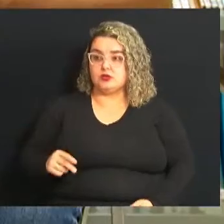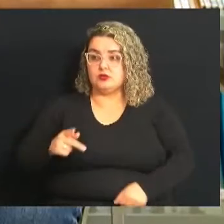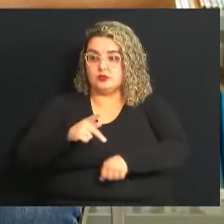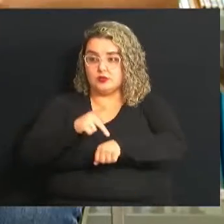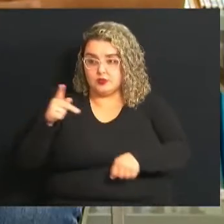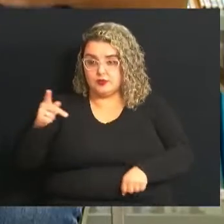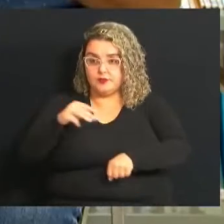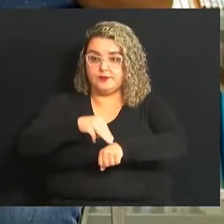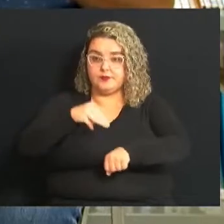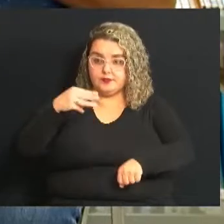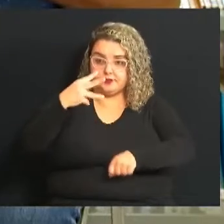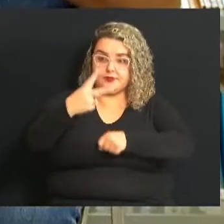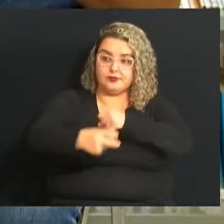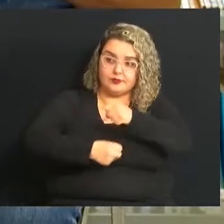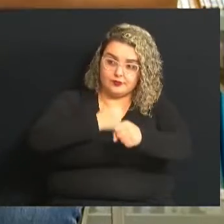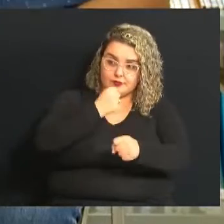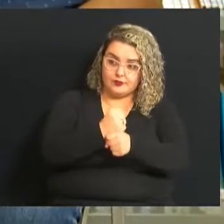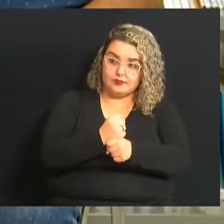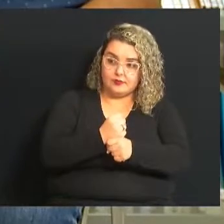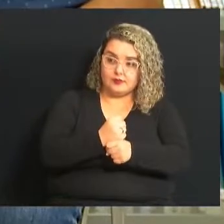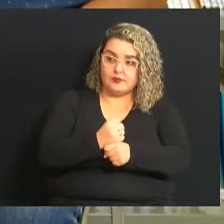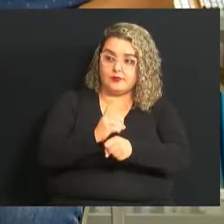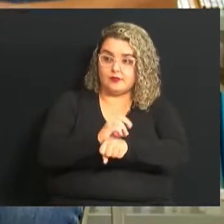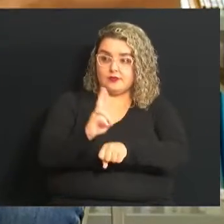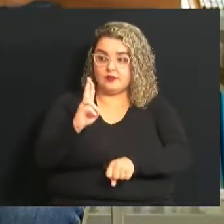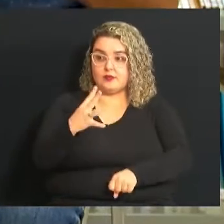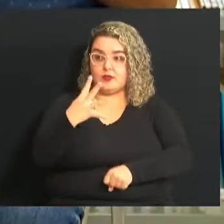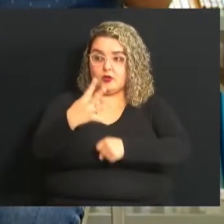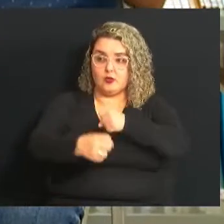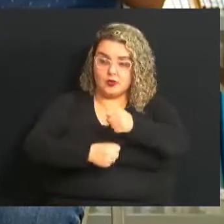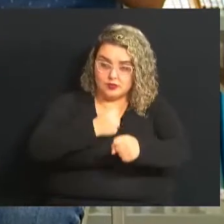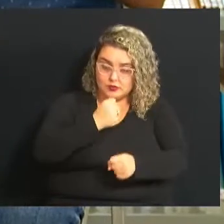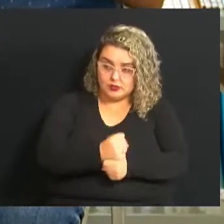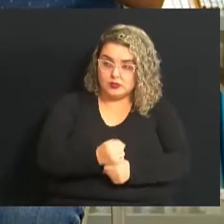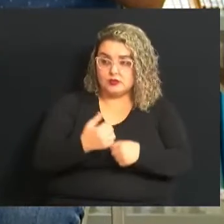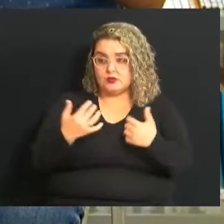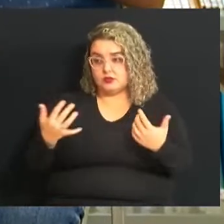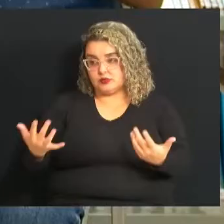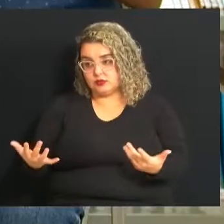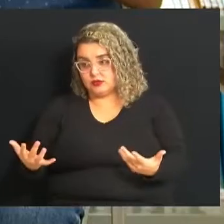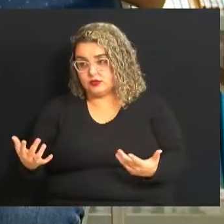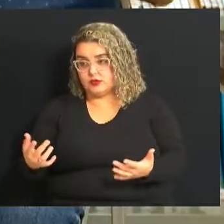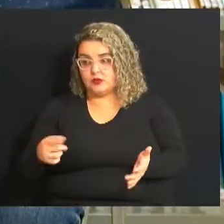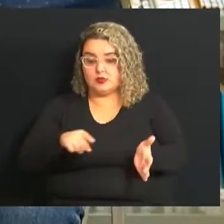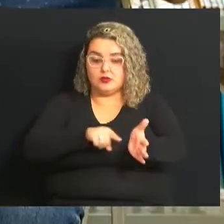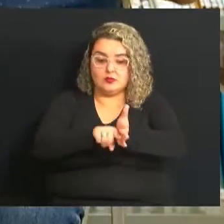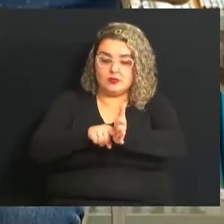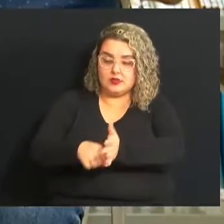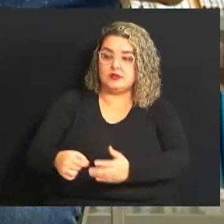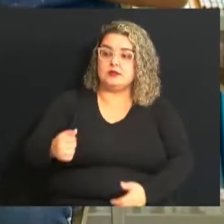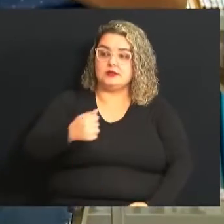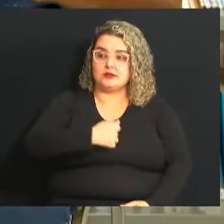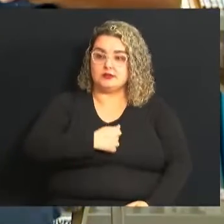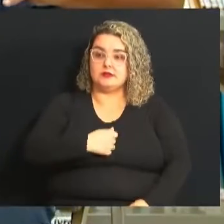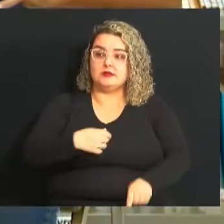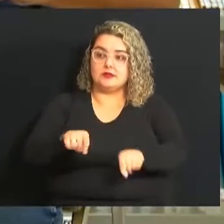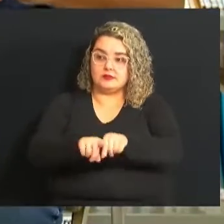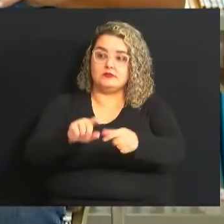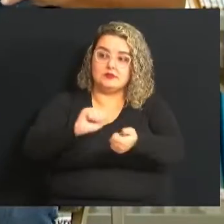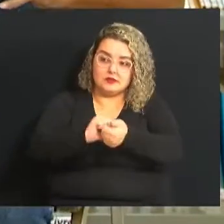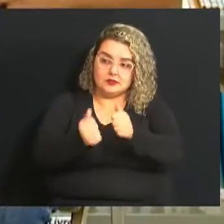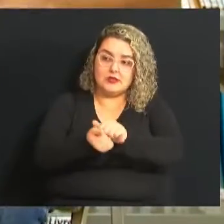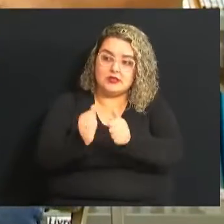mestrado dura 2 anos, o doutorado dura 4 anos, então uma pesquisa antropológica deve também se adequar a